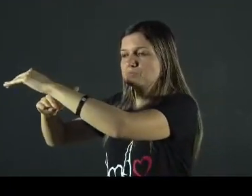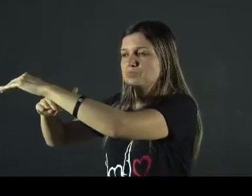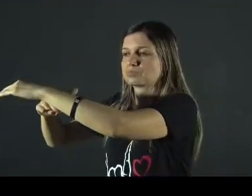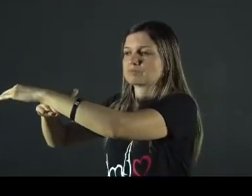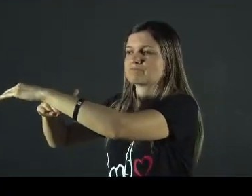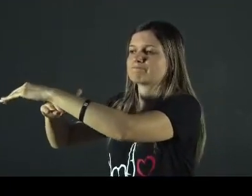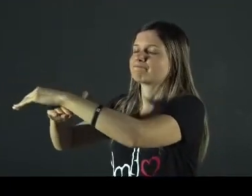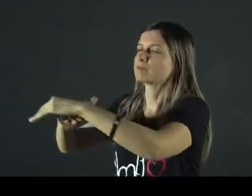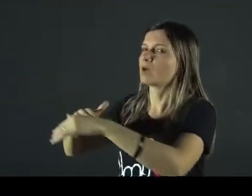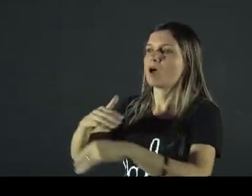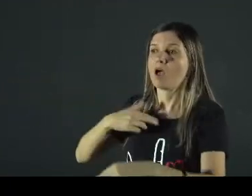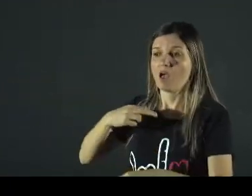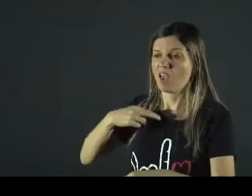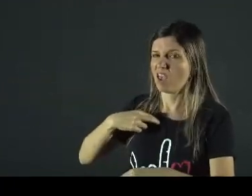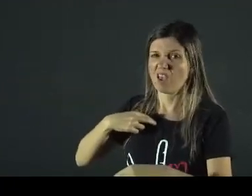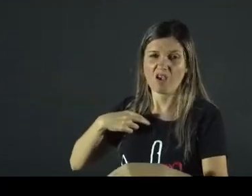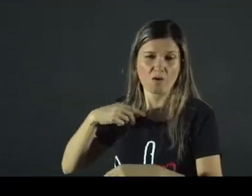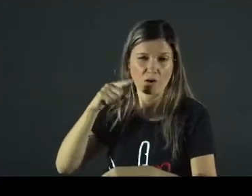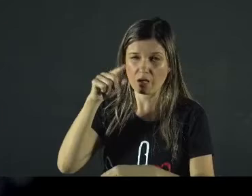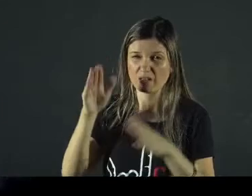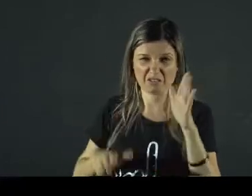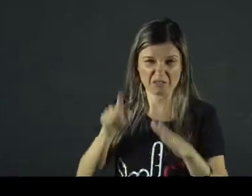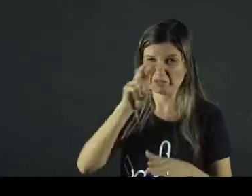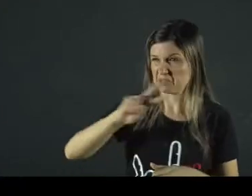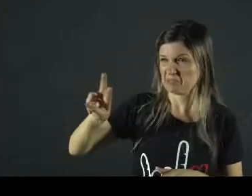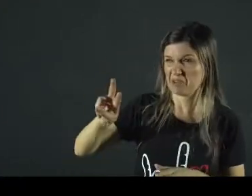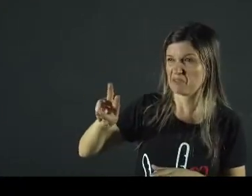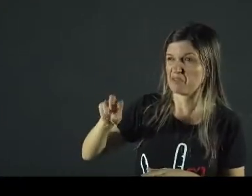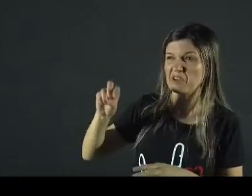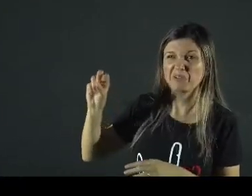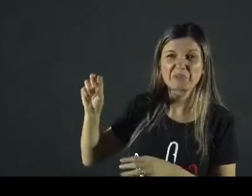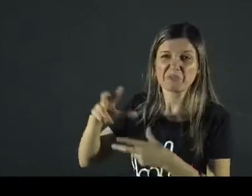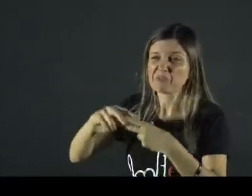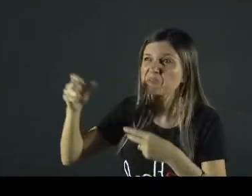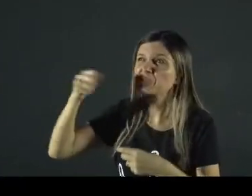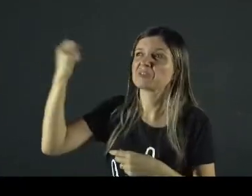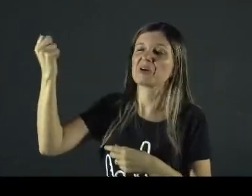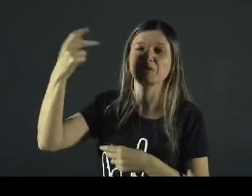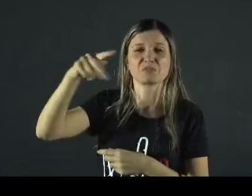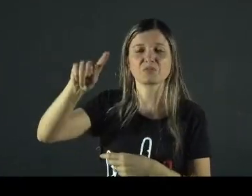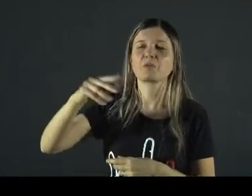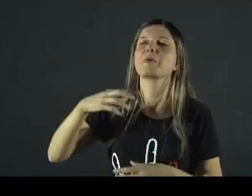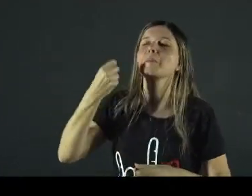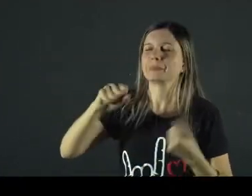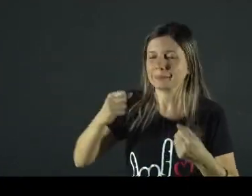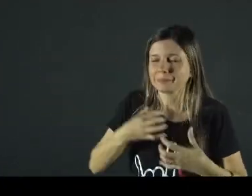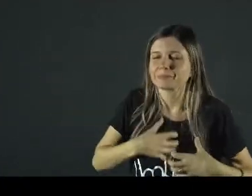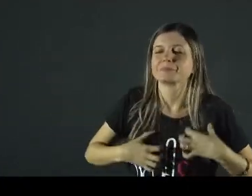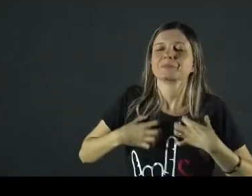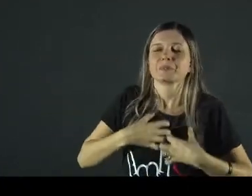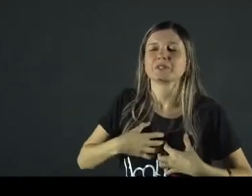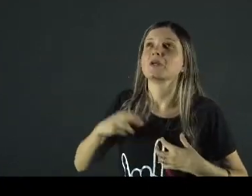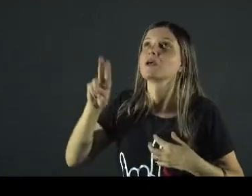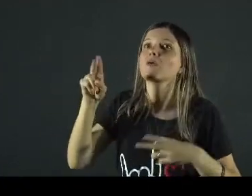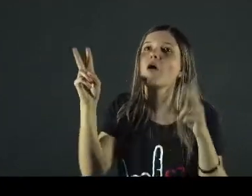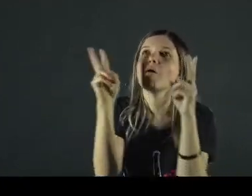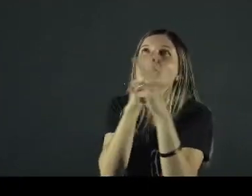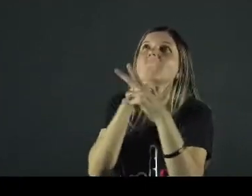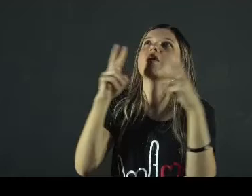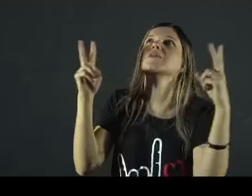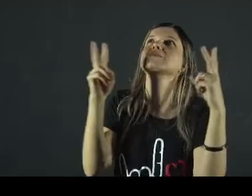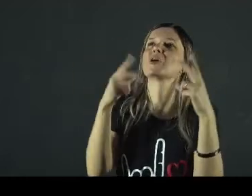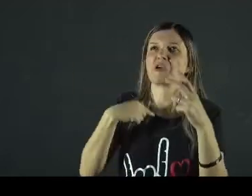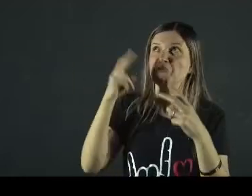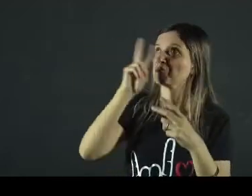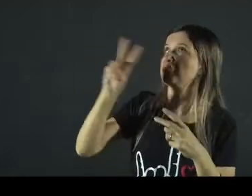Você pode não estar vendo a tua vitória, mas você tem que sentir como se sente o vento. Sentir que Deus